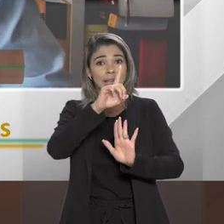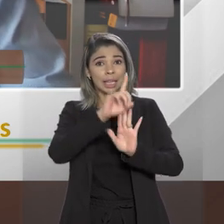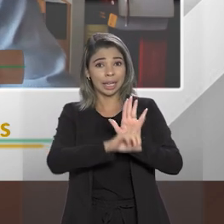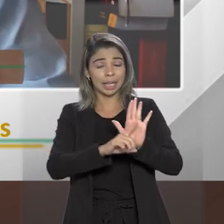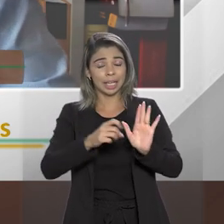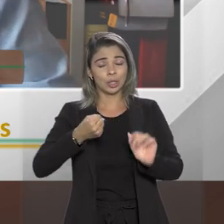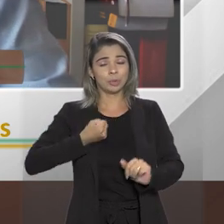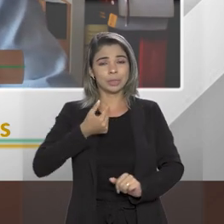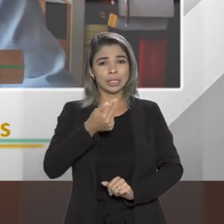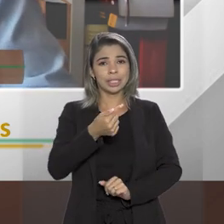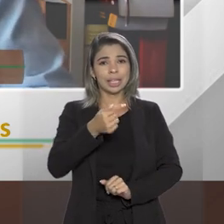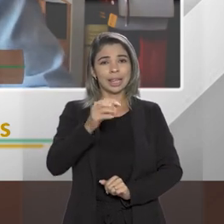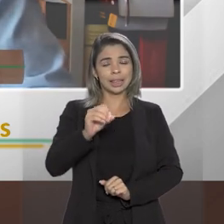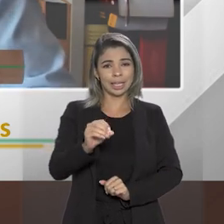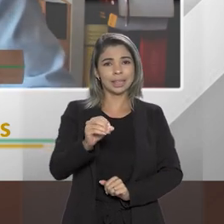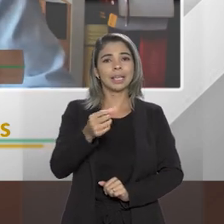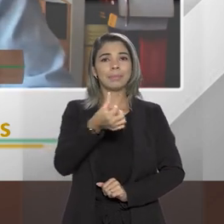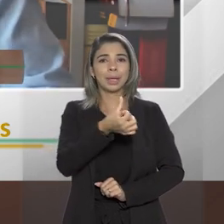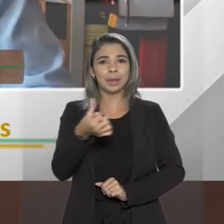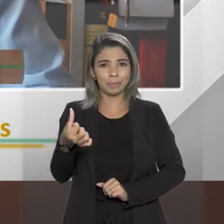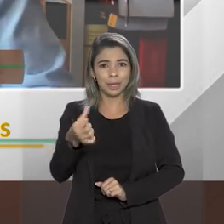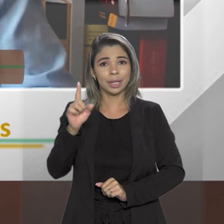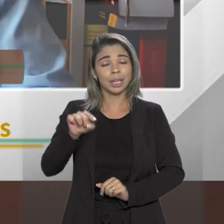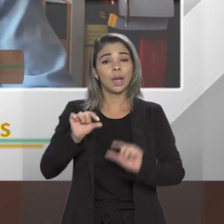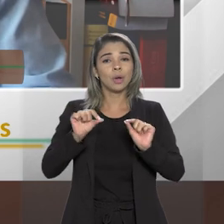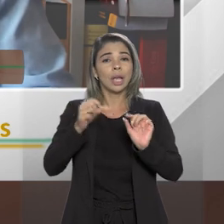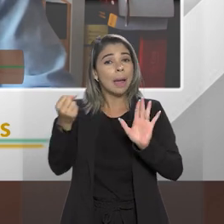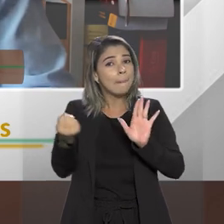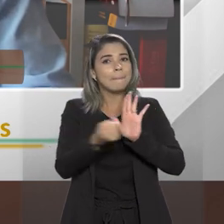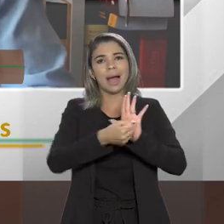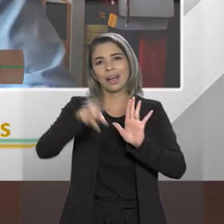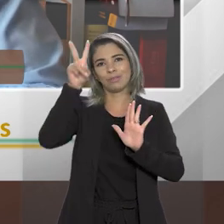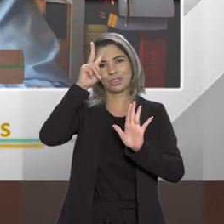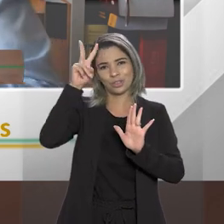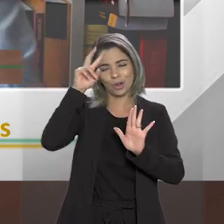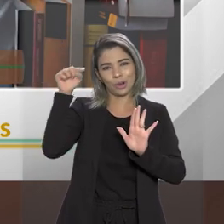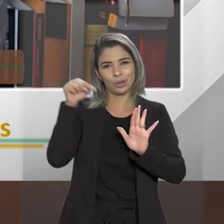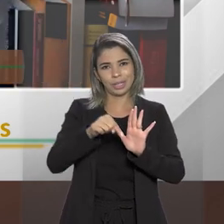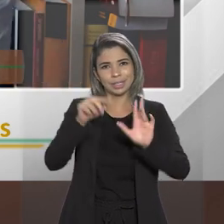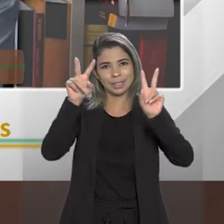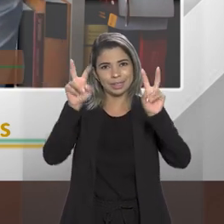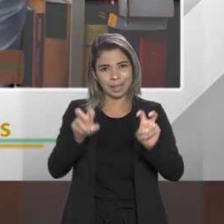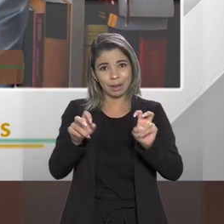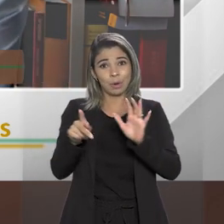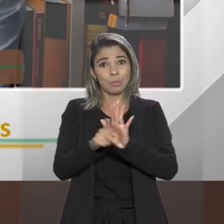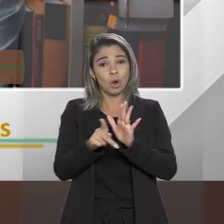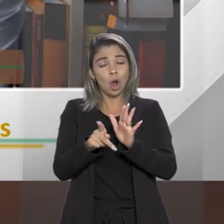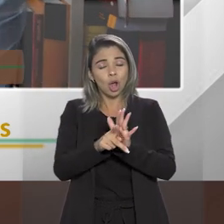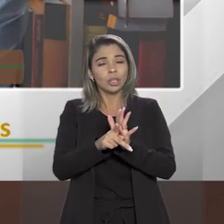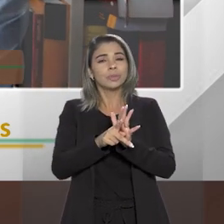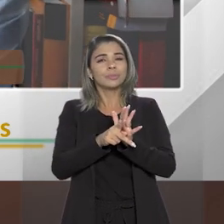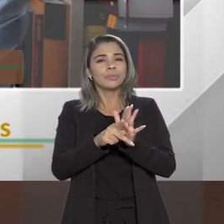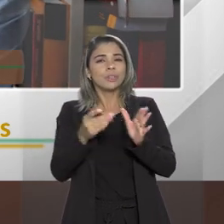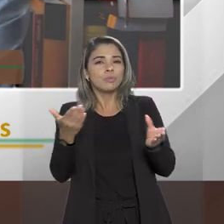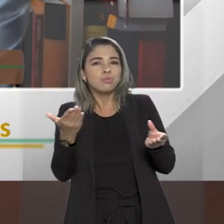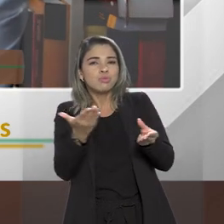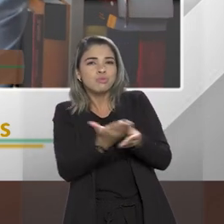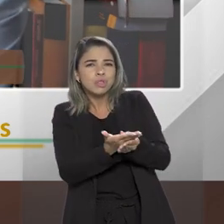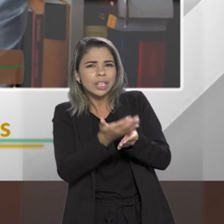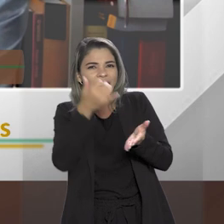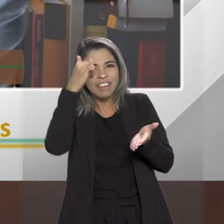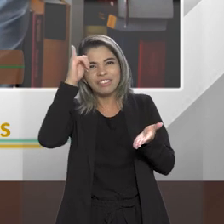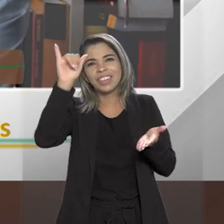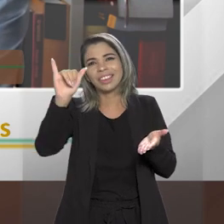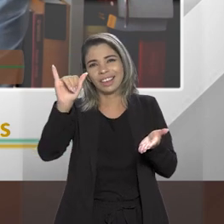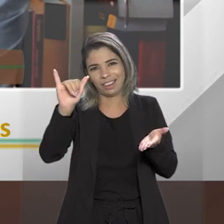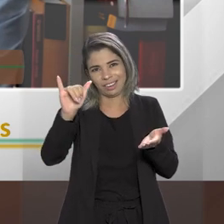7066, que permitiu a execução hipotecária extrajudicial, que é um marco histórico dessa extrajudicialização, né, ou da retirada do judiciário